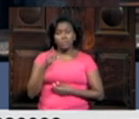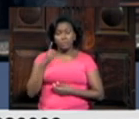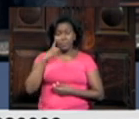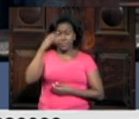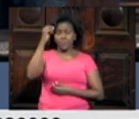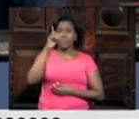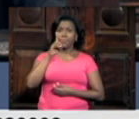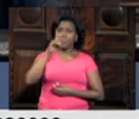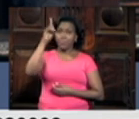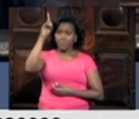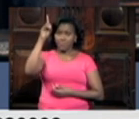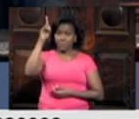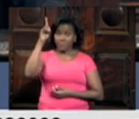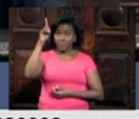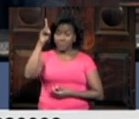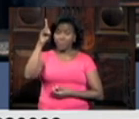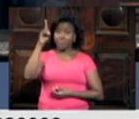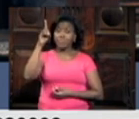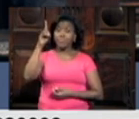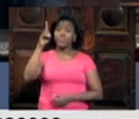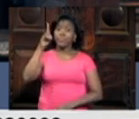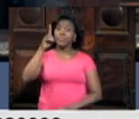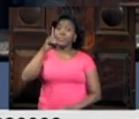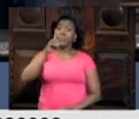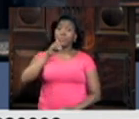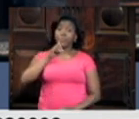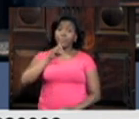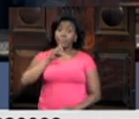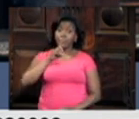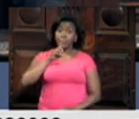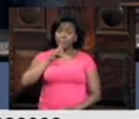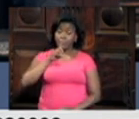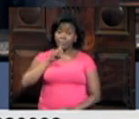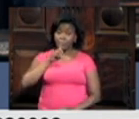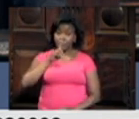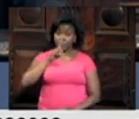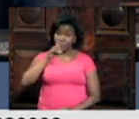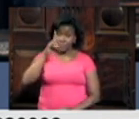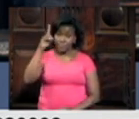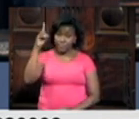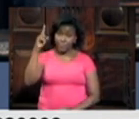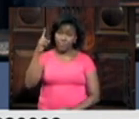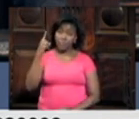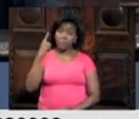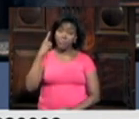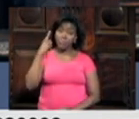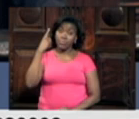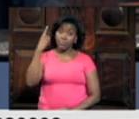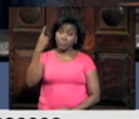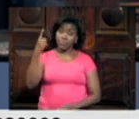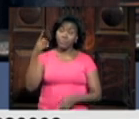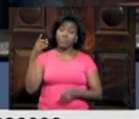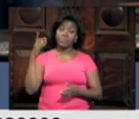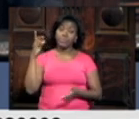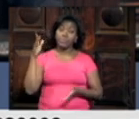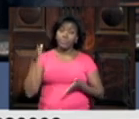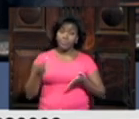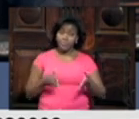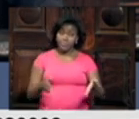Deus. O nosso Deus, que é o único, que é o caminho, a verdade e a